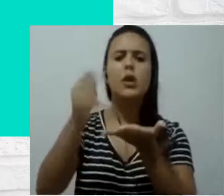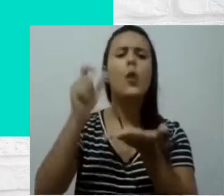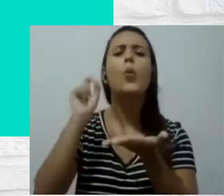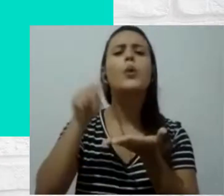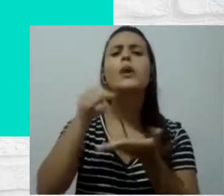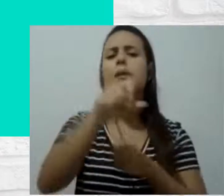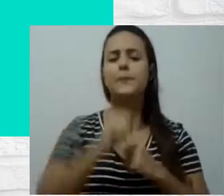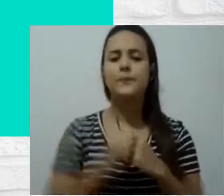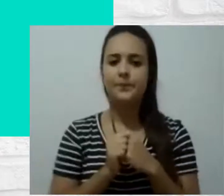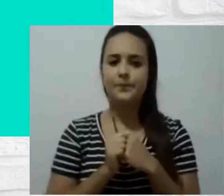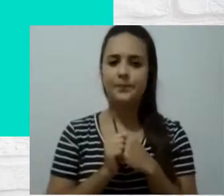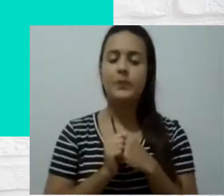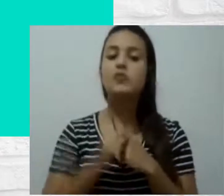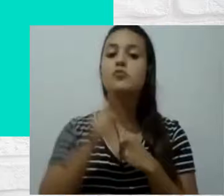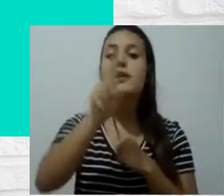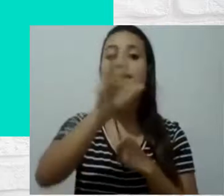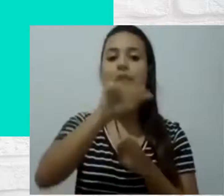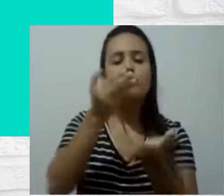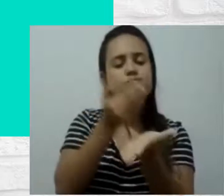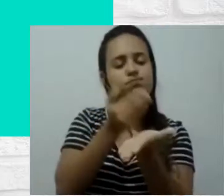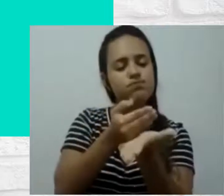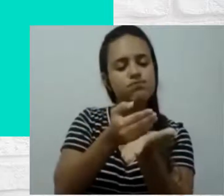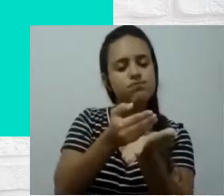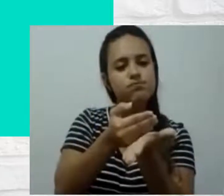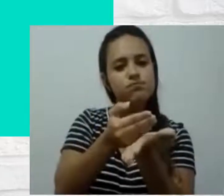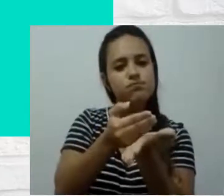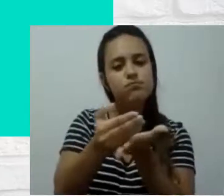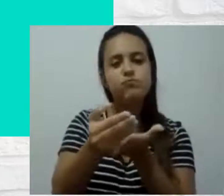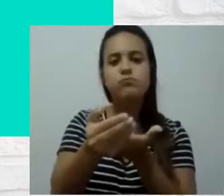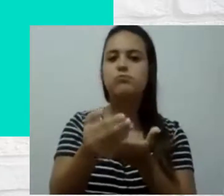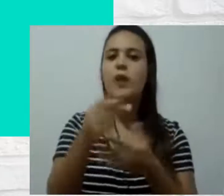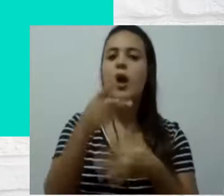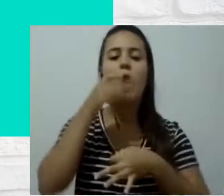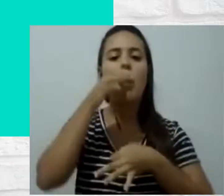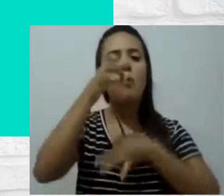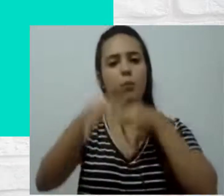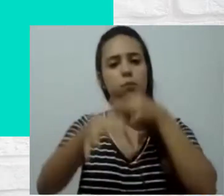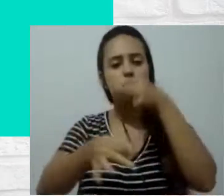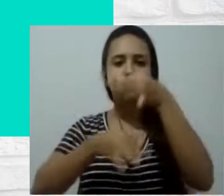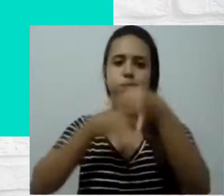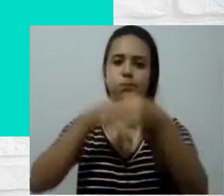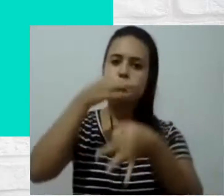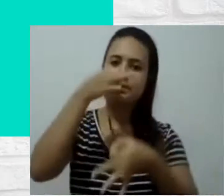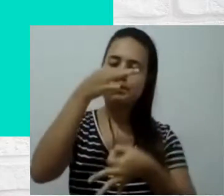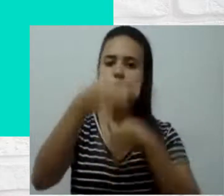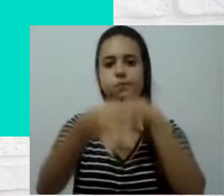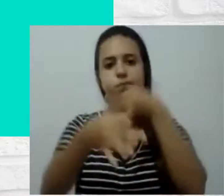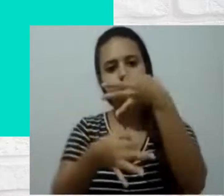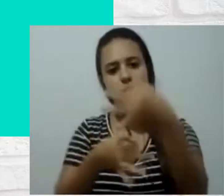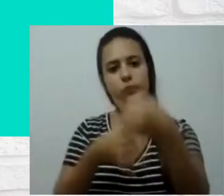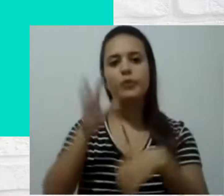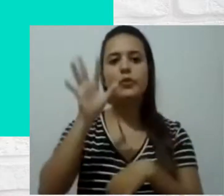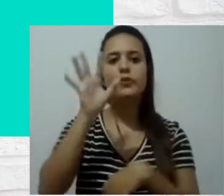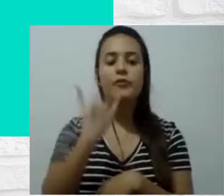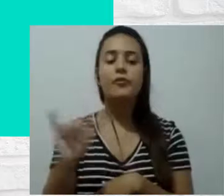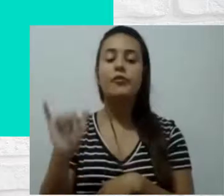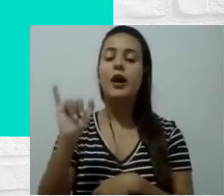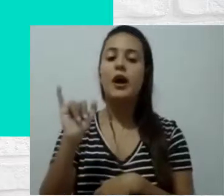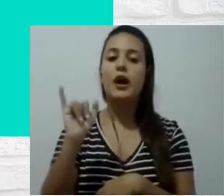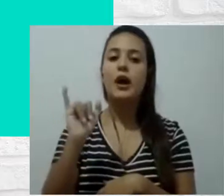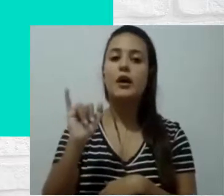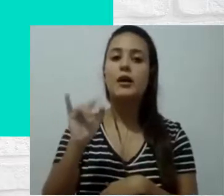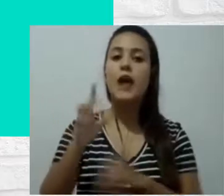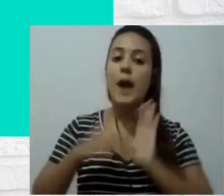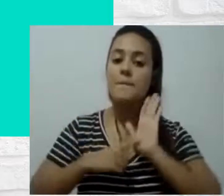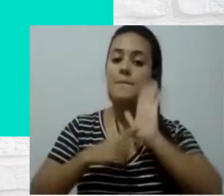temos a introdução. Essa introdução, o que é a introdução? Você vai iniciar a